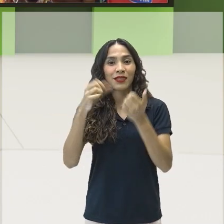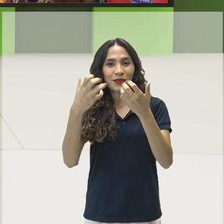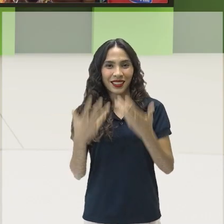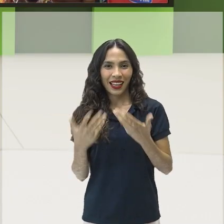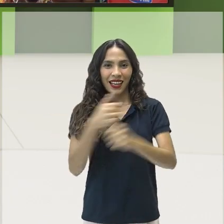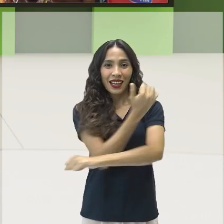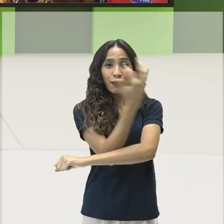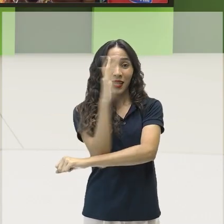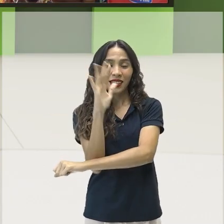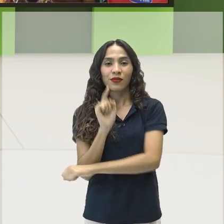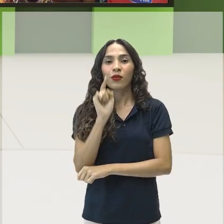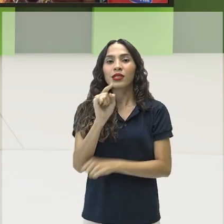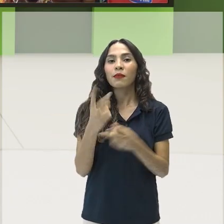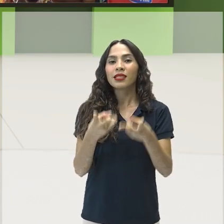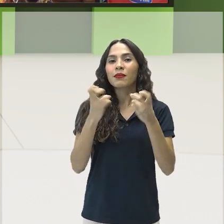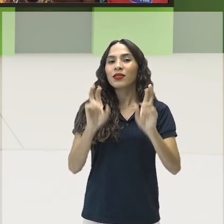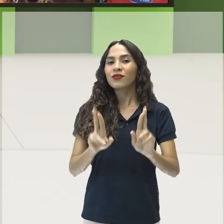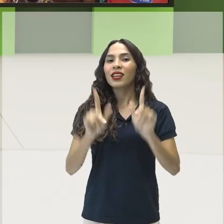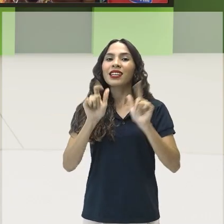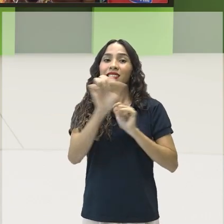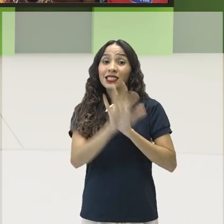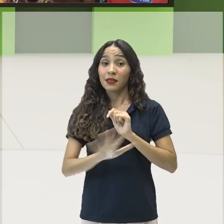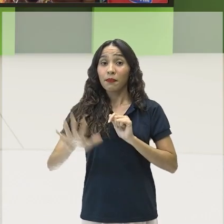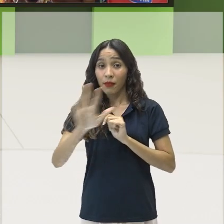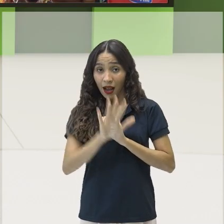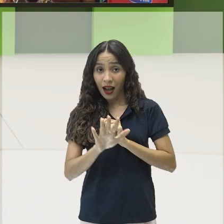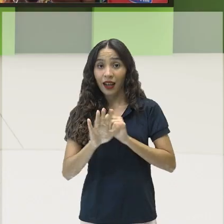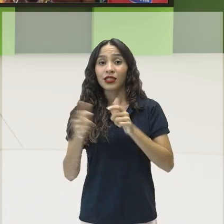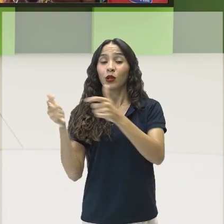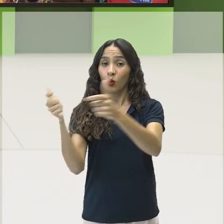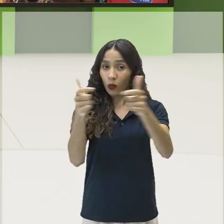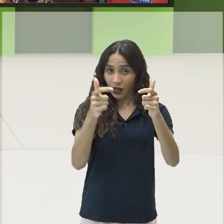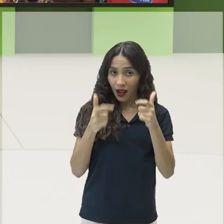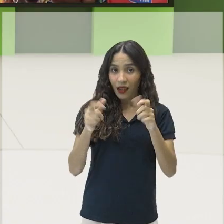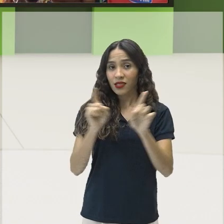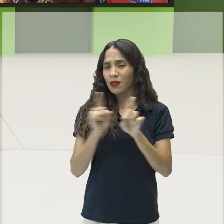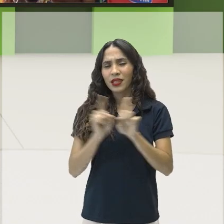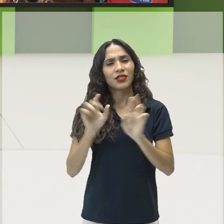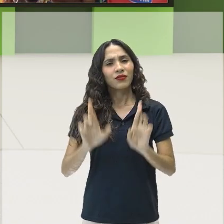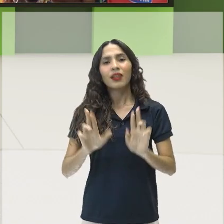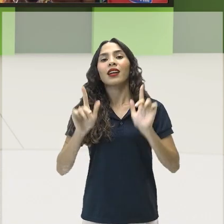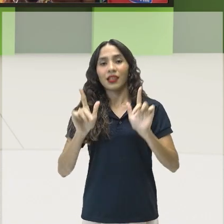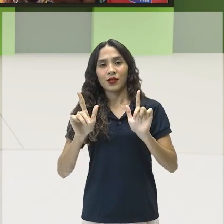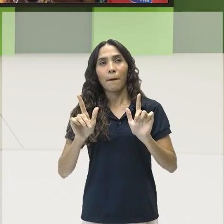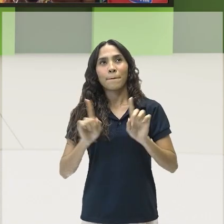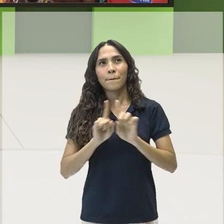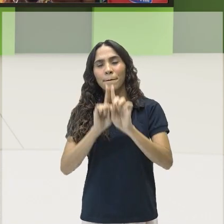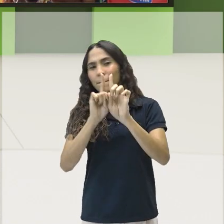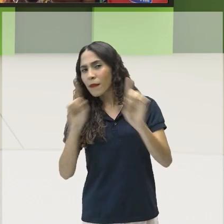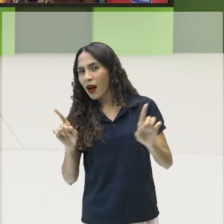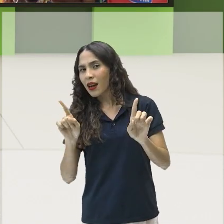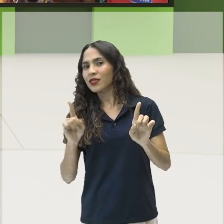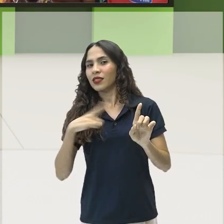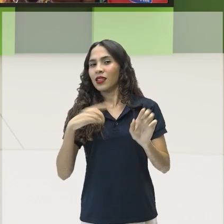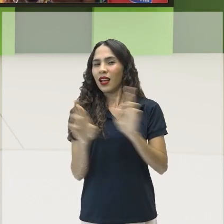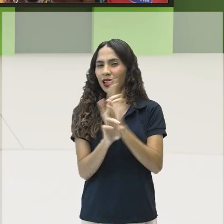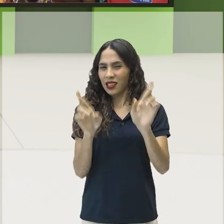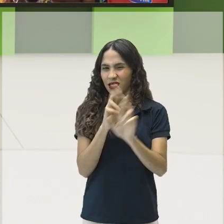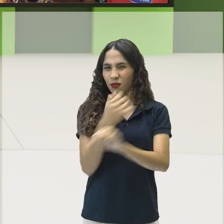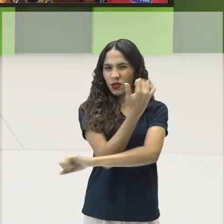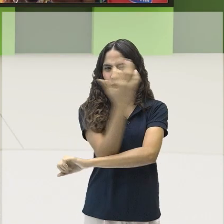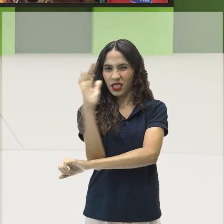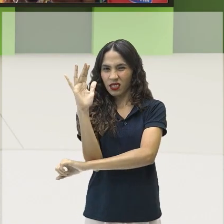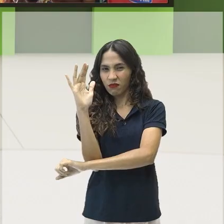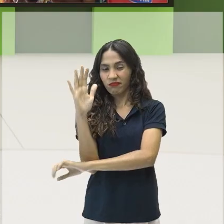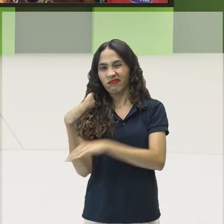ambiente. Vocês observaram aqui diferentes imagens, diferentes regiões, diferentes situações. Será que elas estão relacionadas com o meio